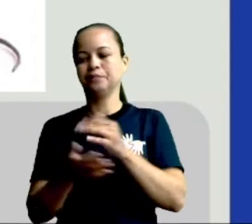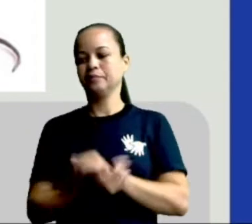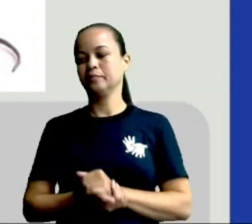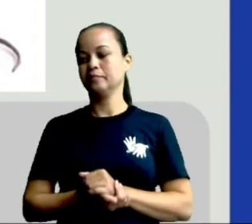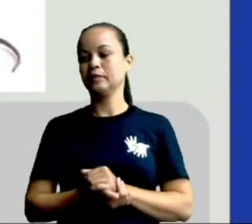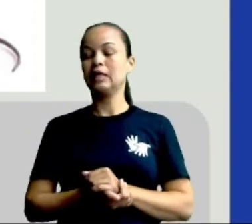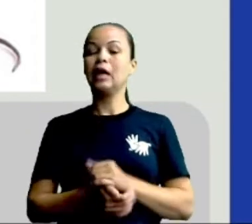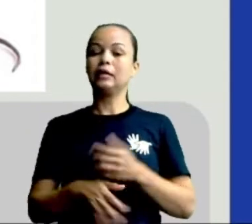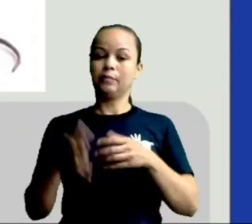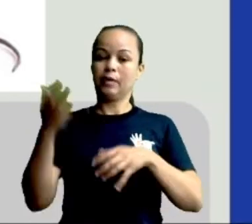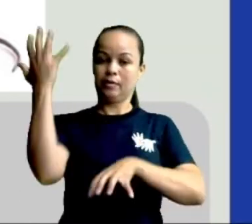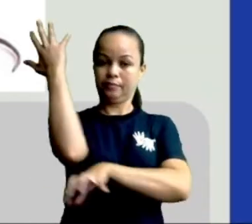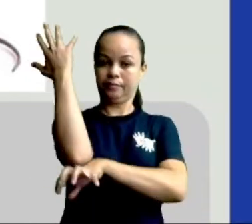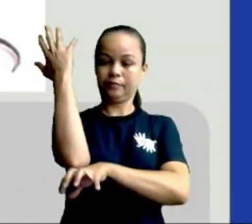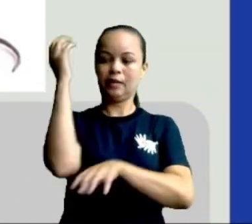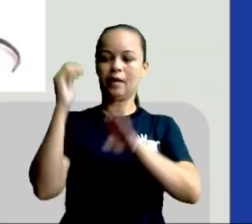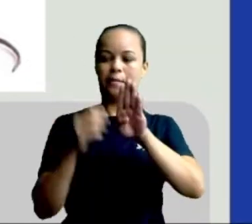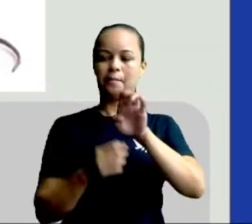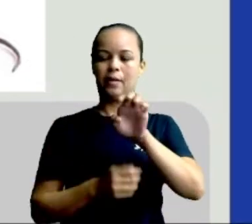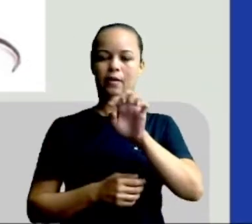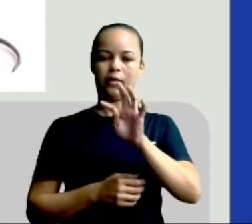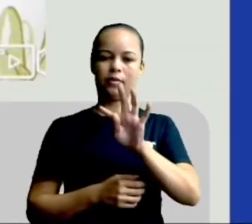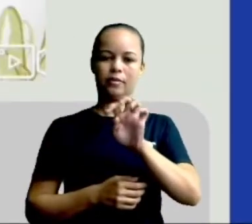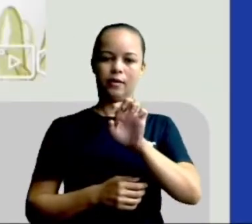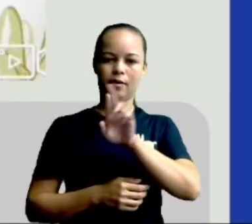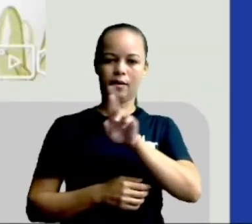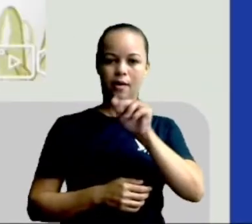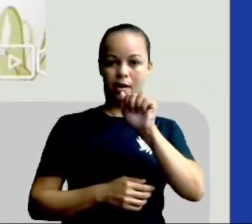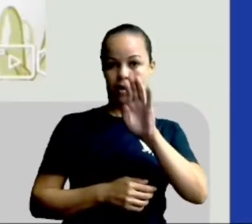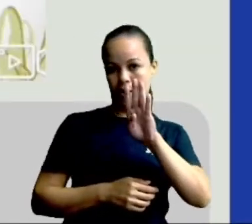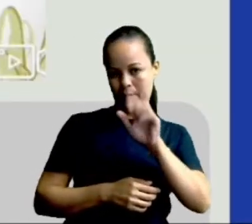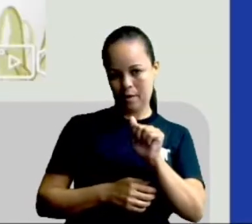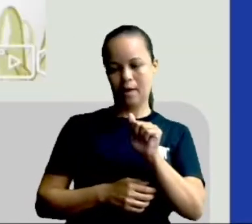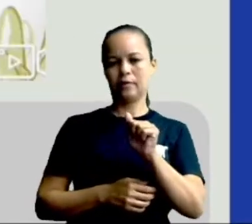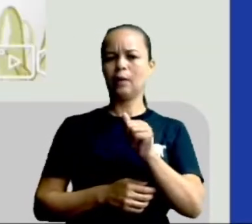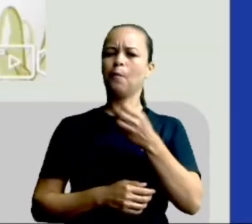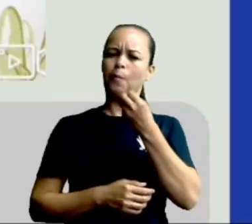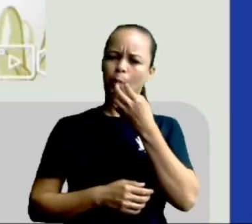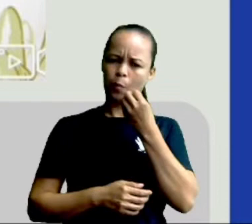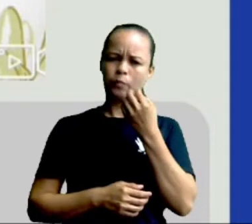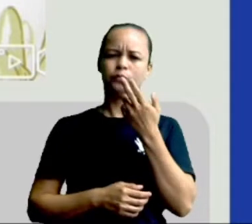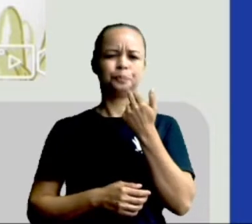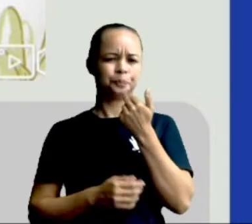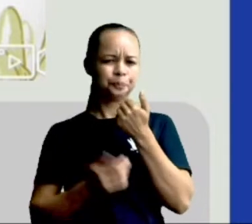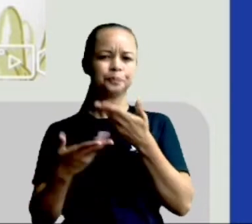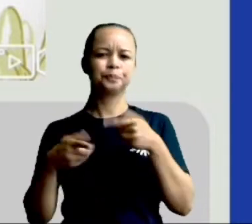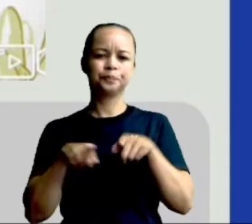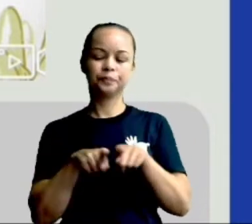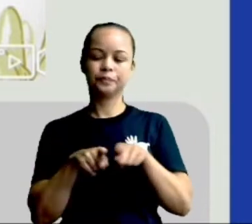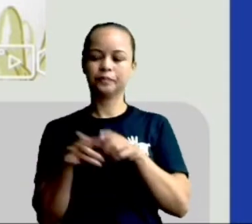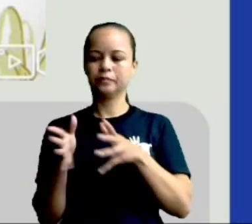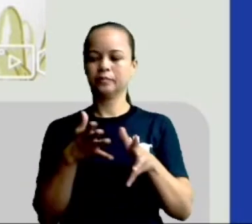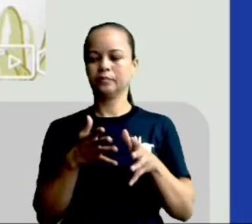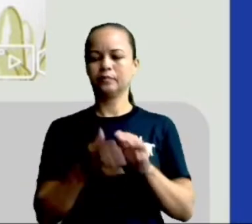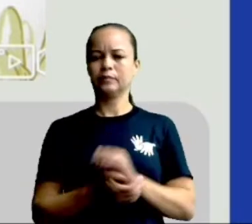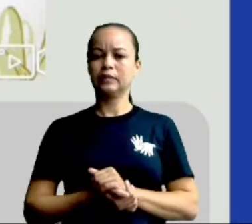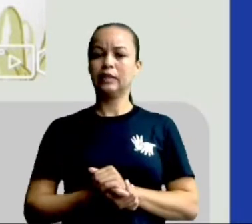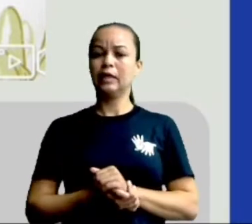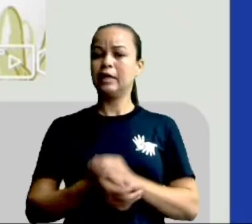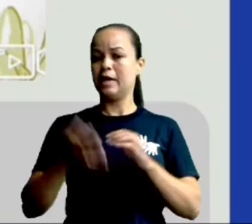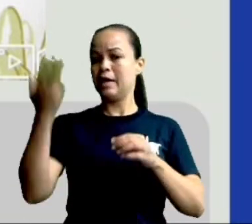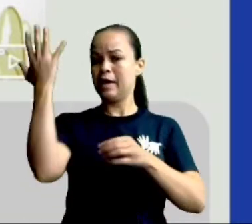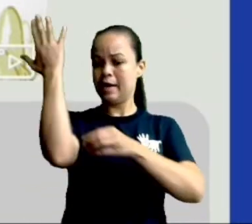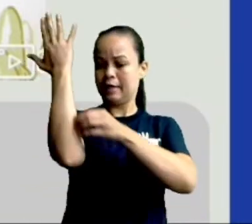também é uma raiz aí super nutritiva. E caule, será que você come caule na